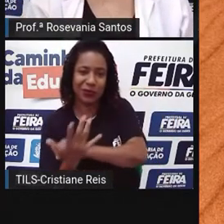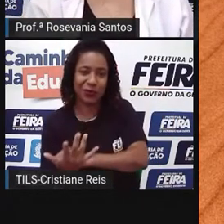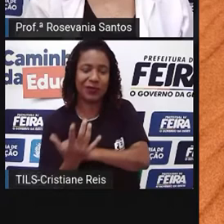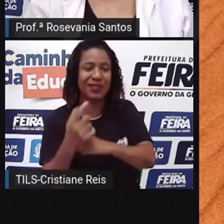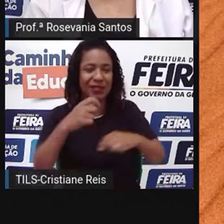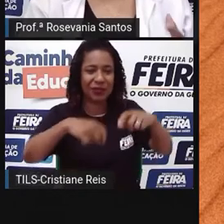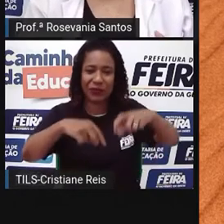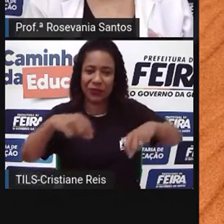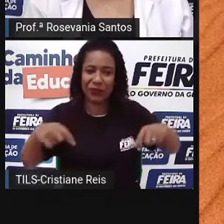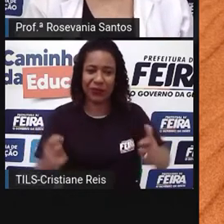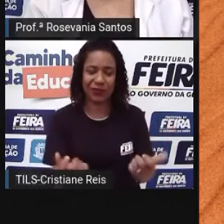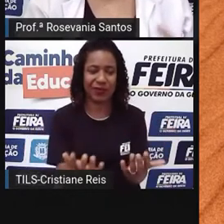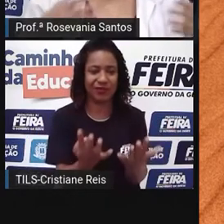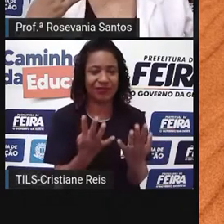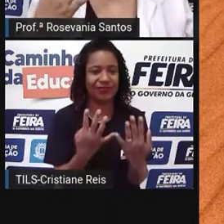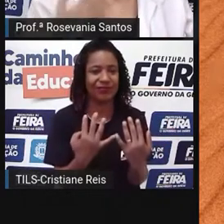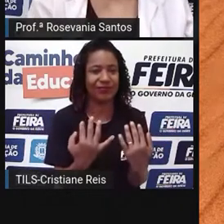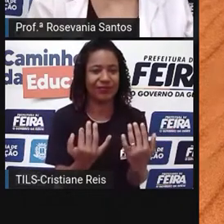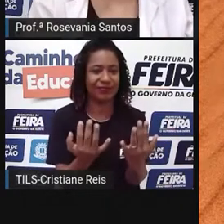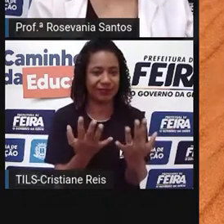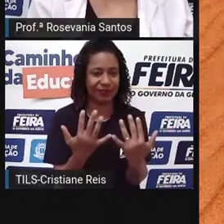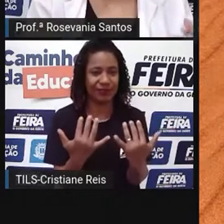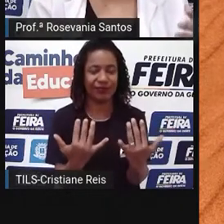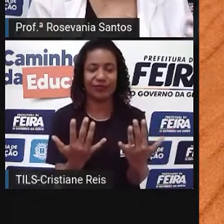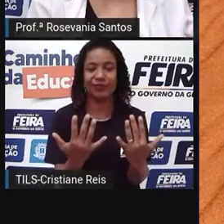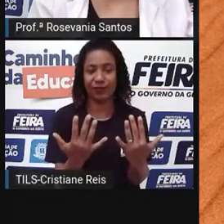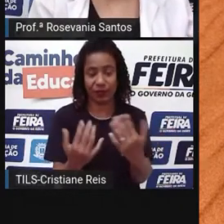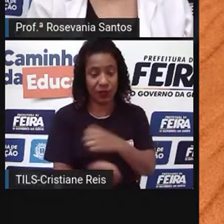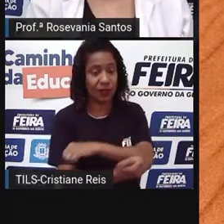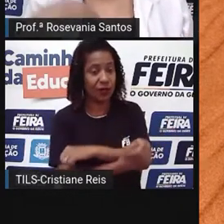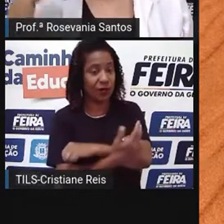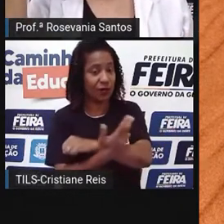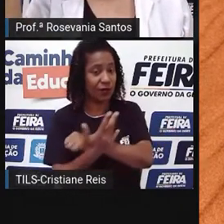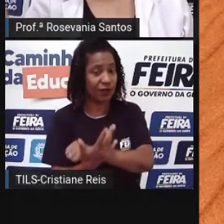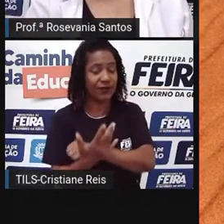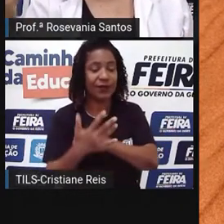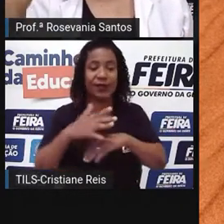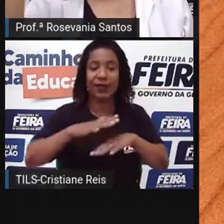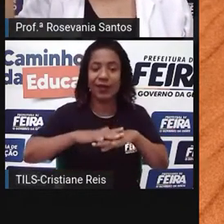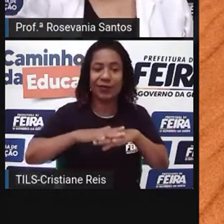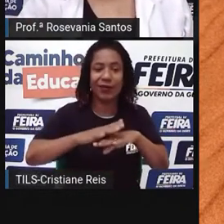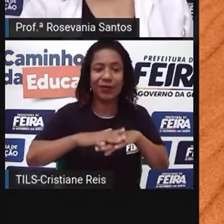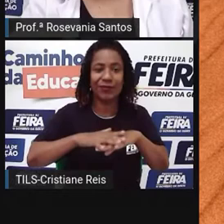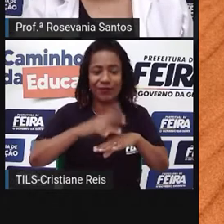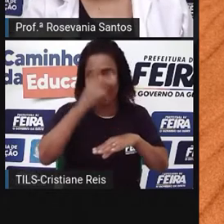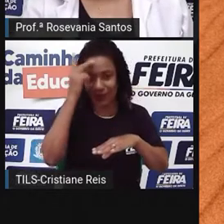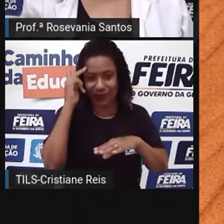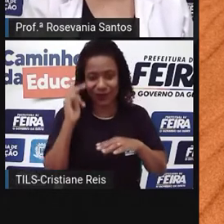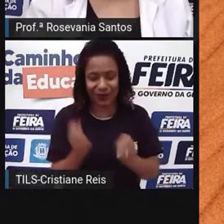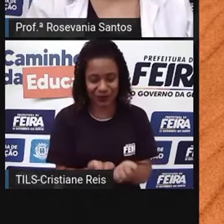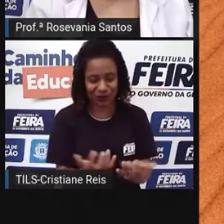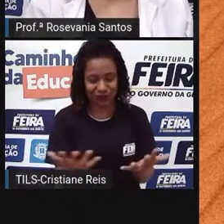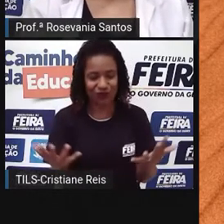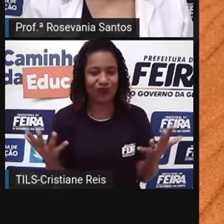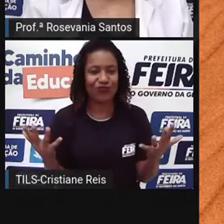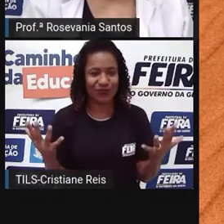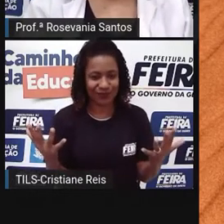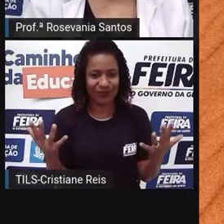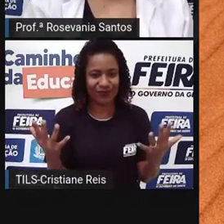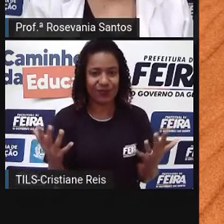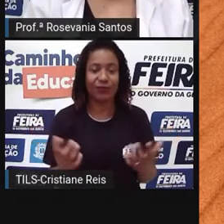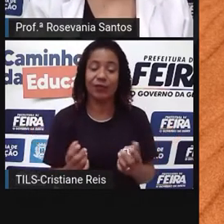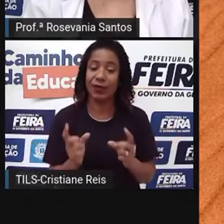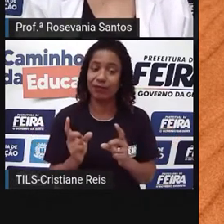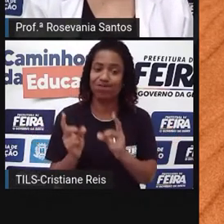que, na sua grande maioria, é um único produto, e a característica principal que é ligada, né, para o